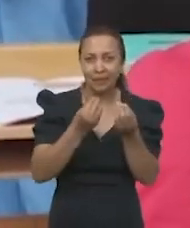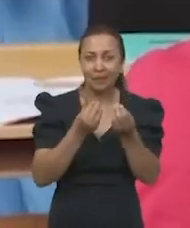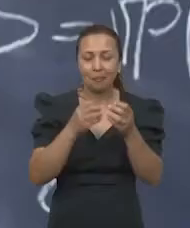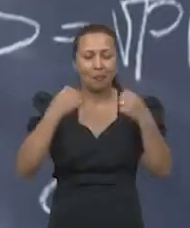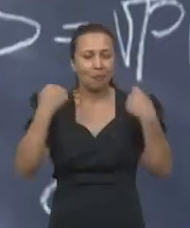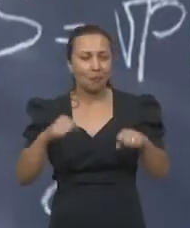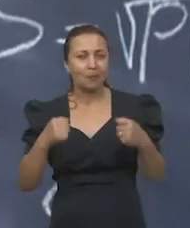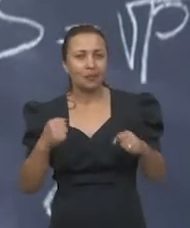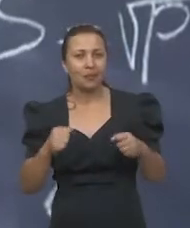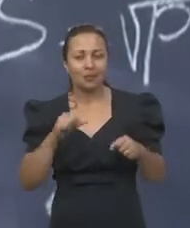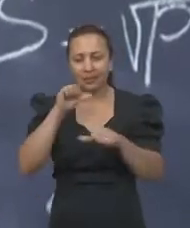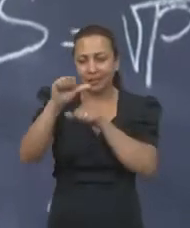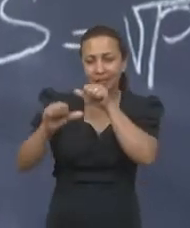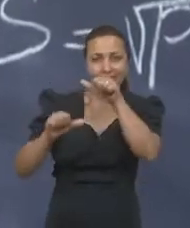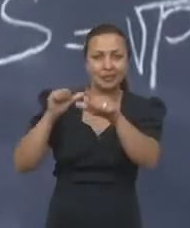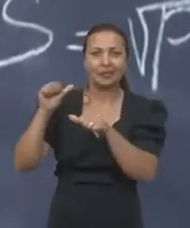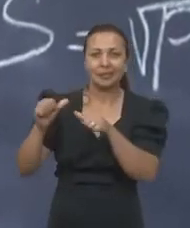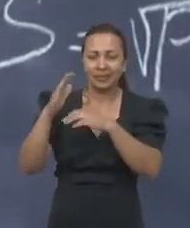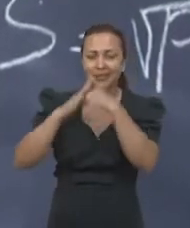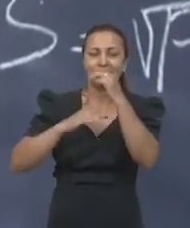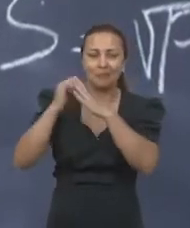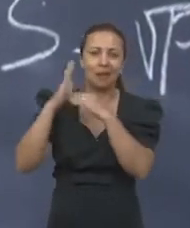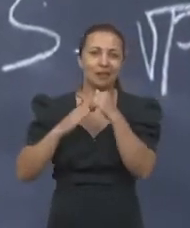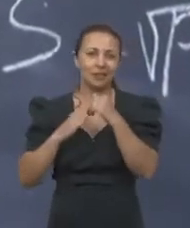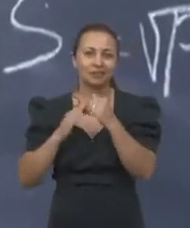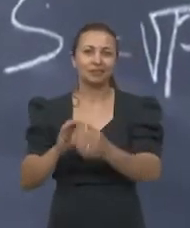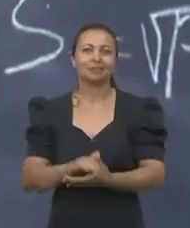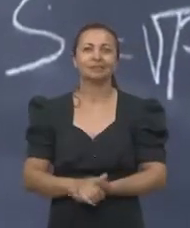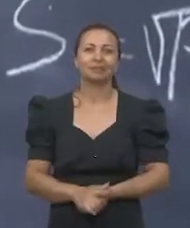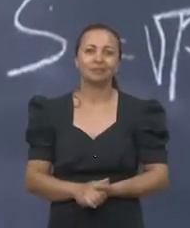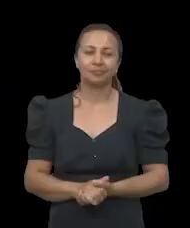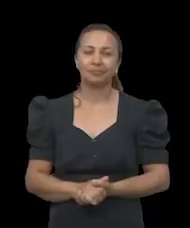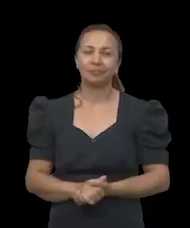como possibilidade de mudança de sua prática.